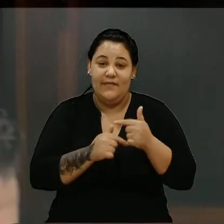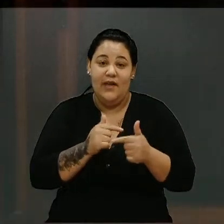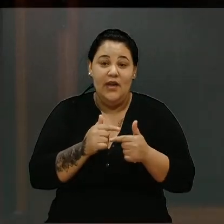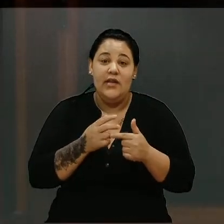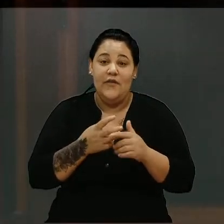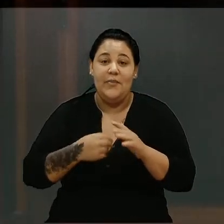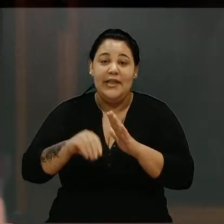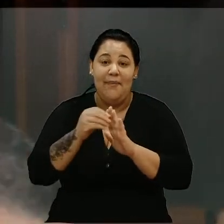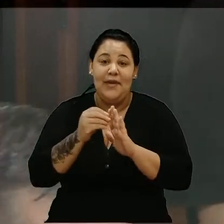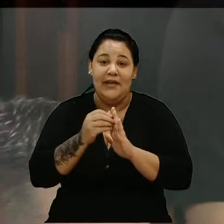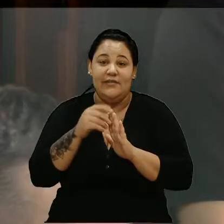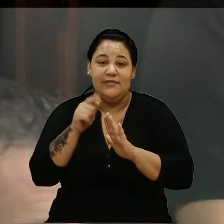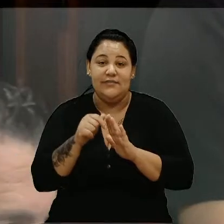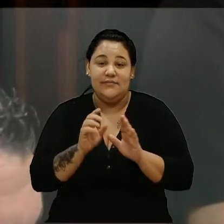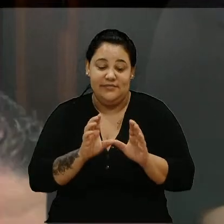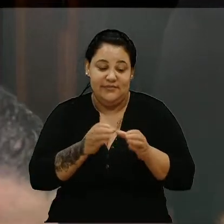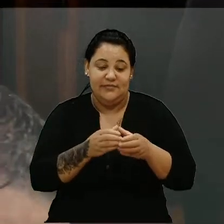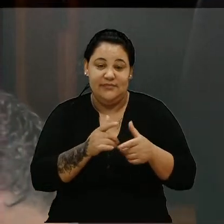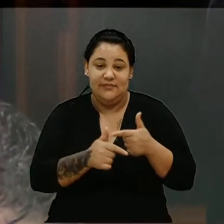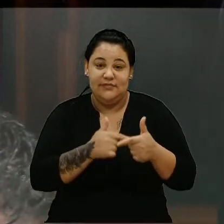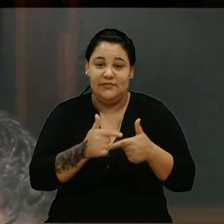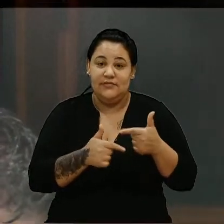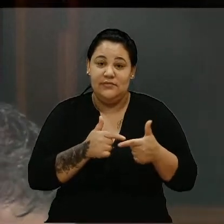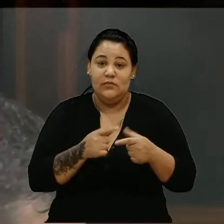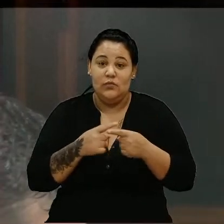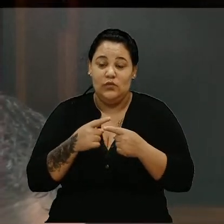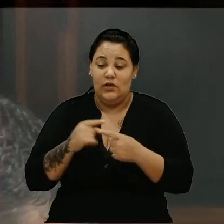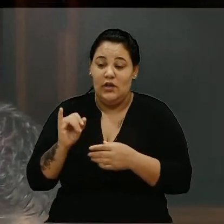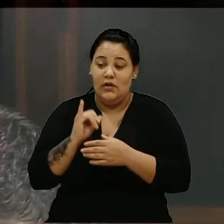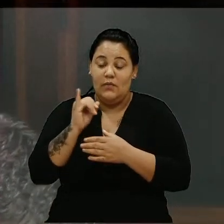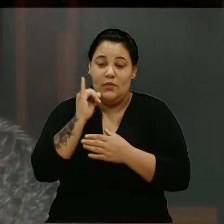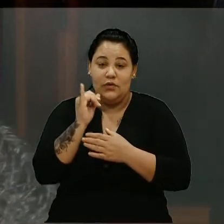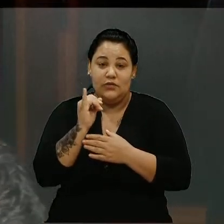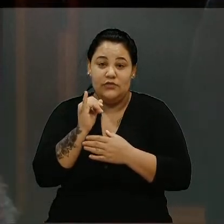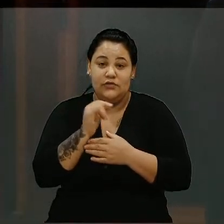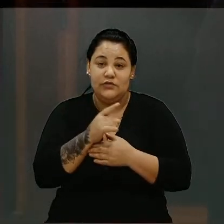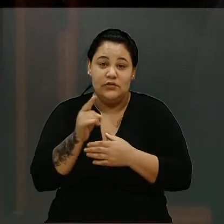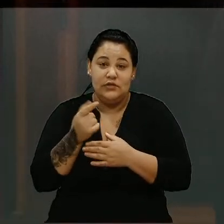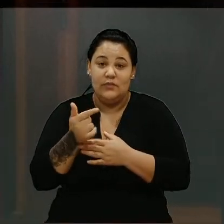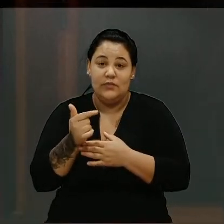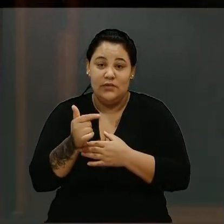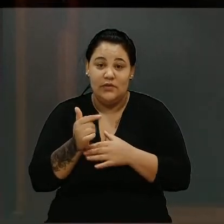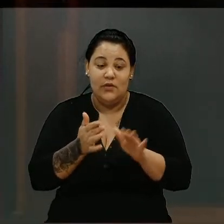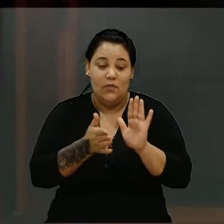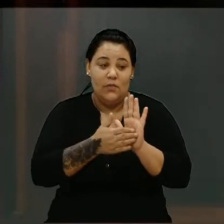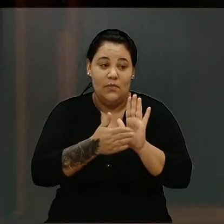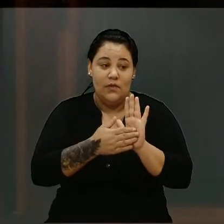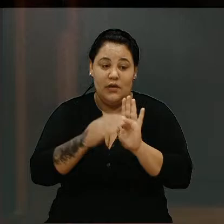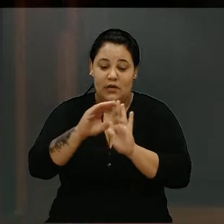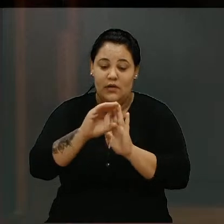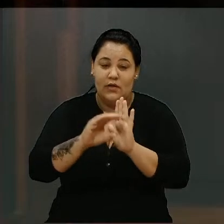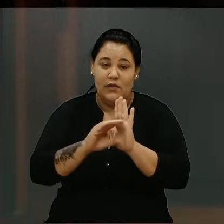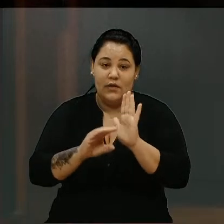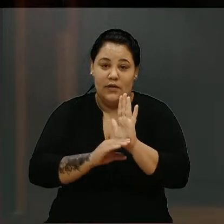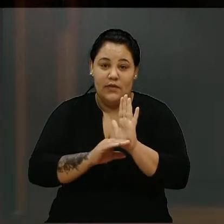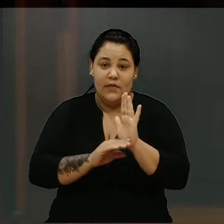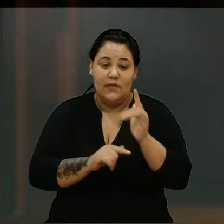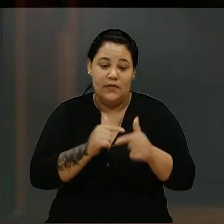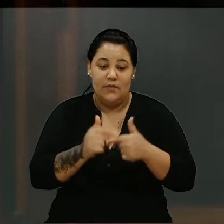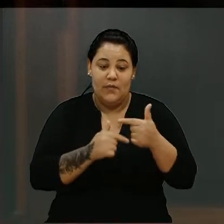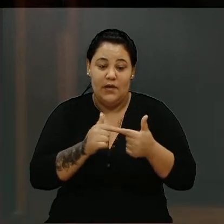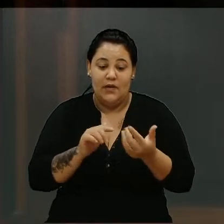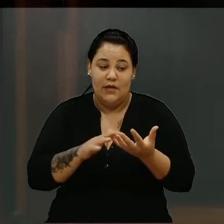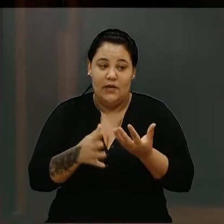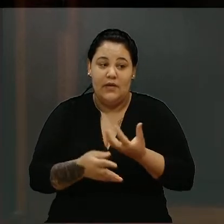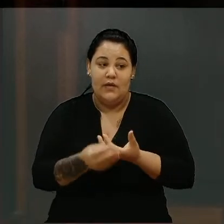alguns elementos que eu acredito ser importante a gente levantar. Por exemplo, não existe ainda um plano de carreira dos trabalhadores da Codeca. E isso faz